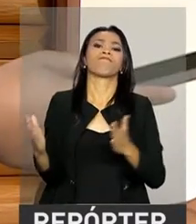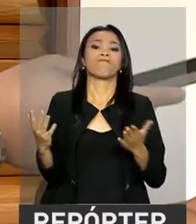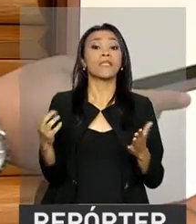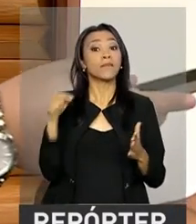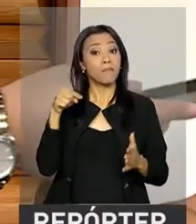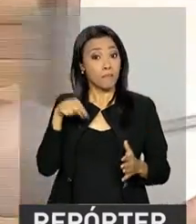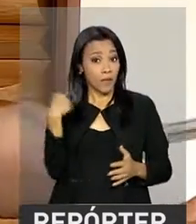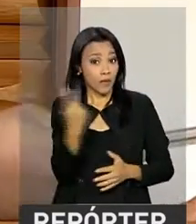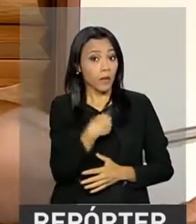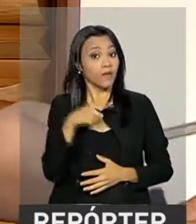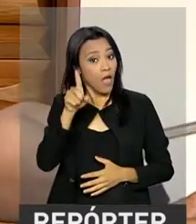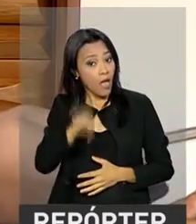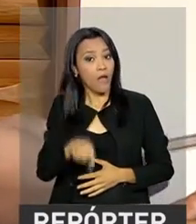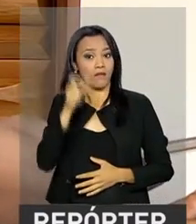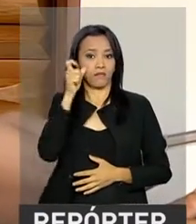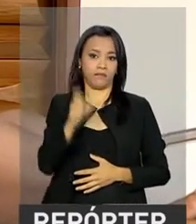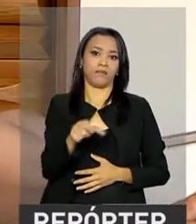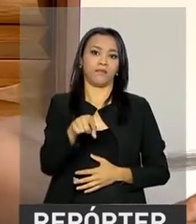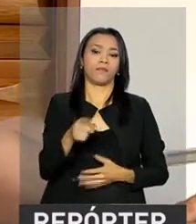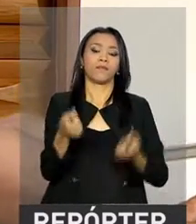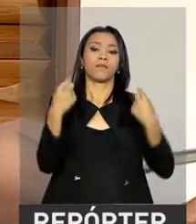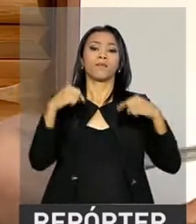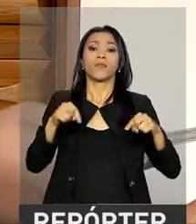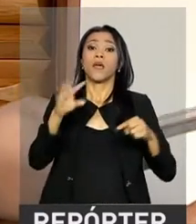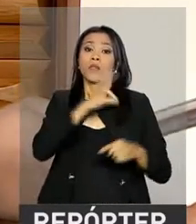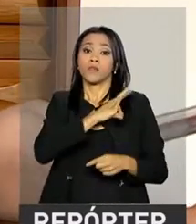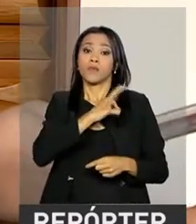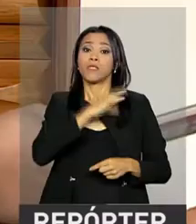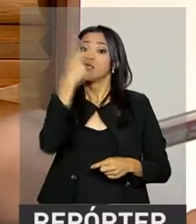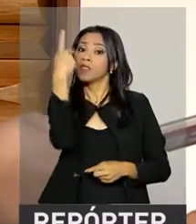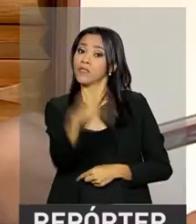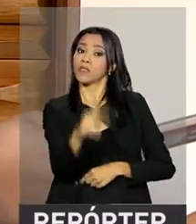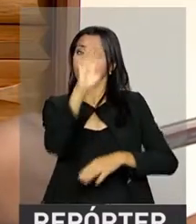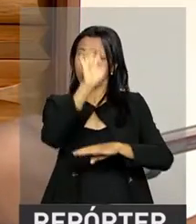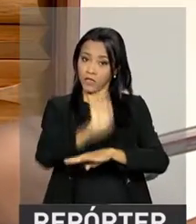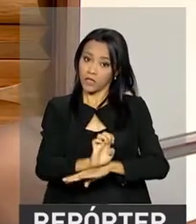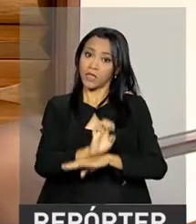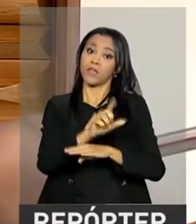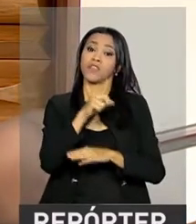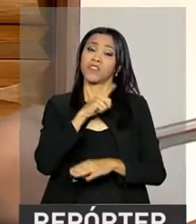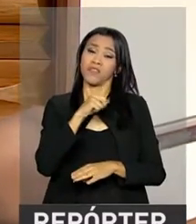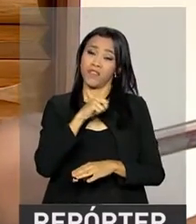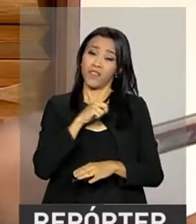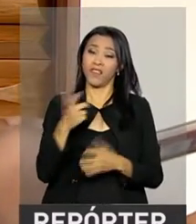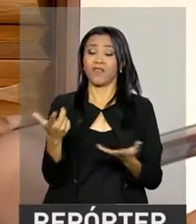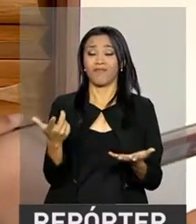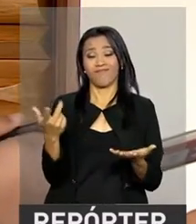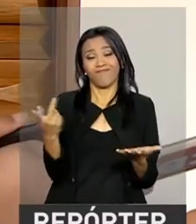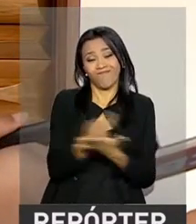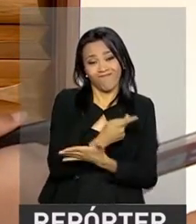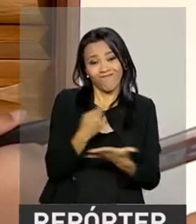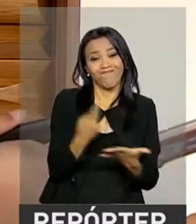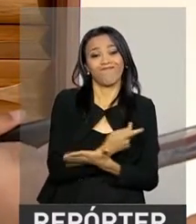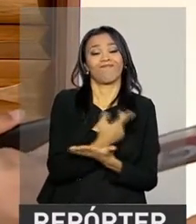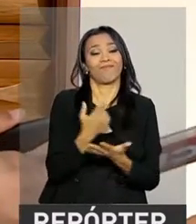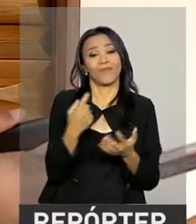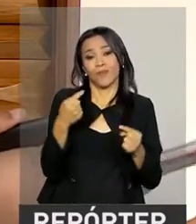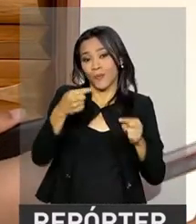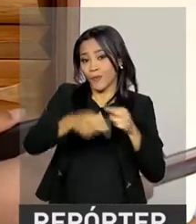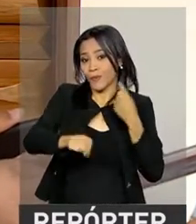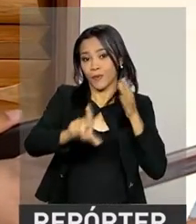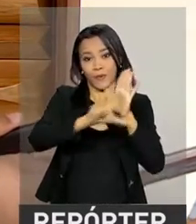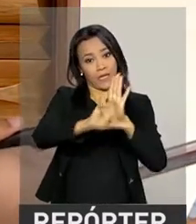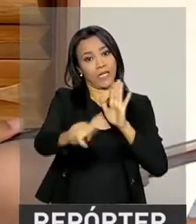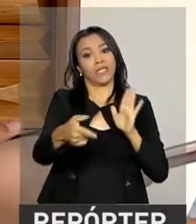isso que importa as forças locais elas tiveram um processo ilegal de paralisação e nesse quadro